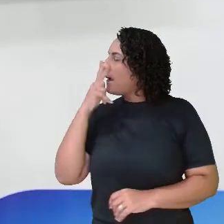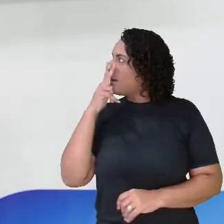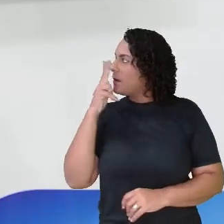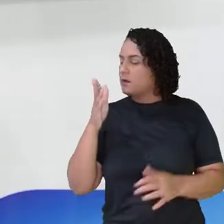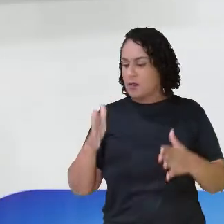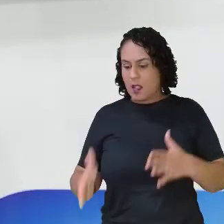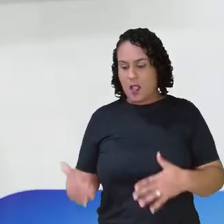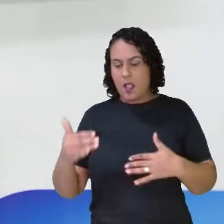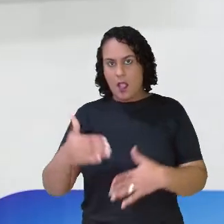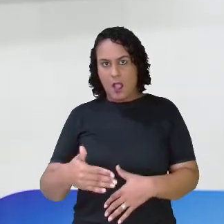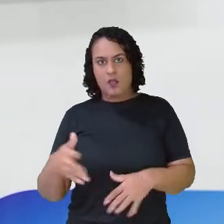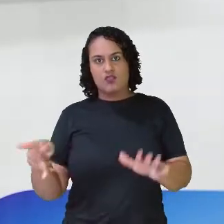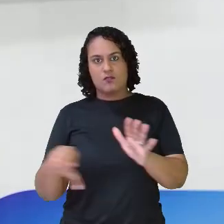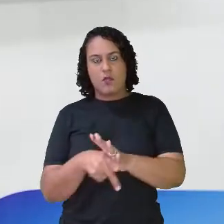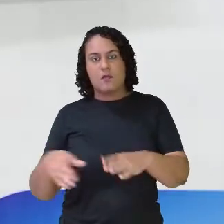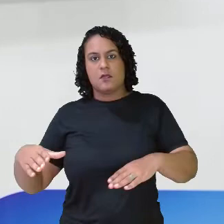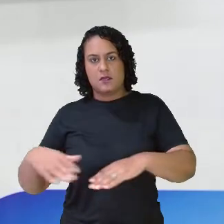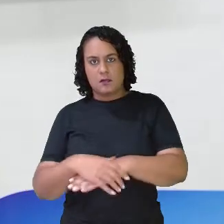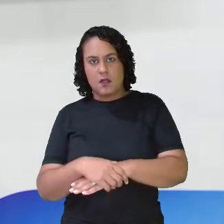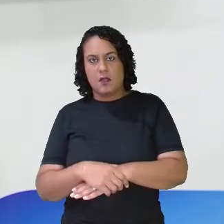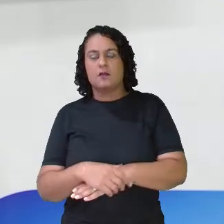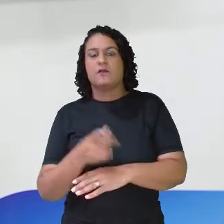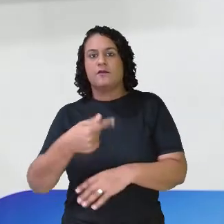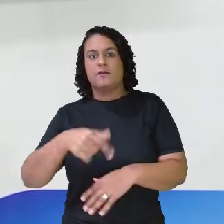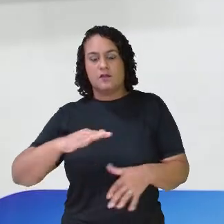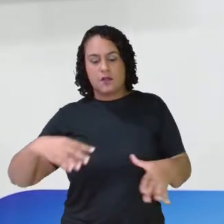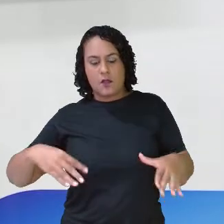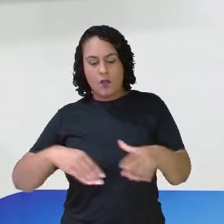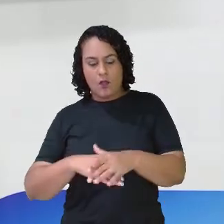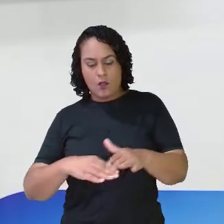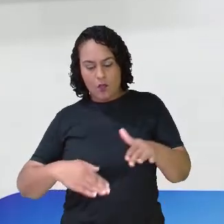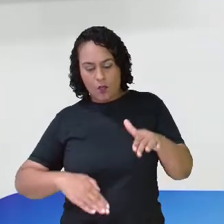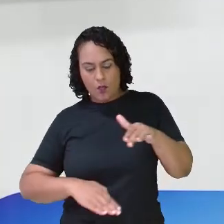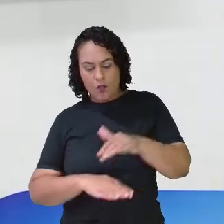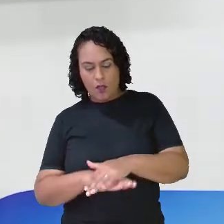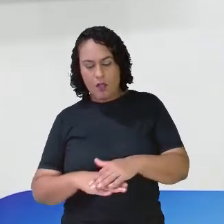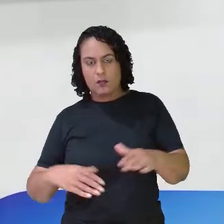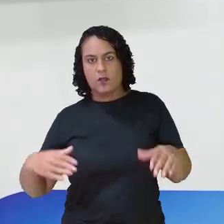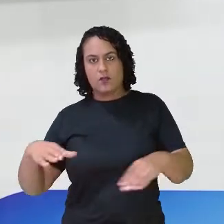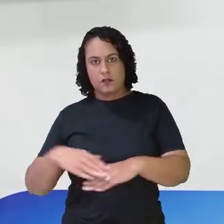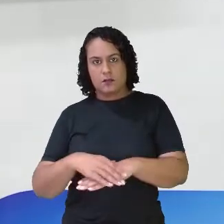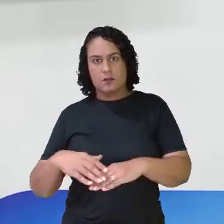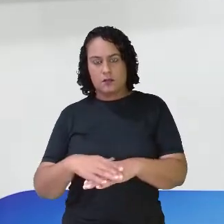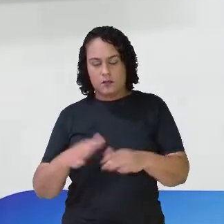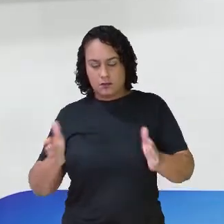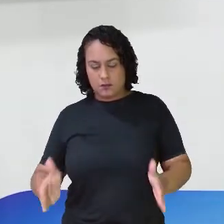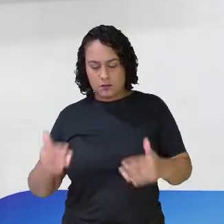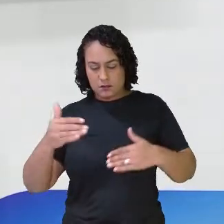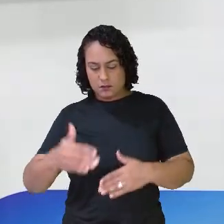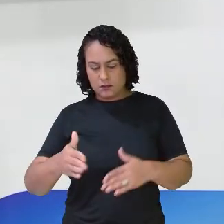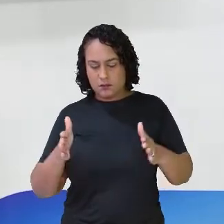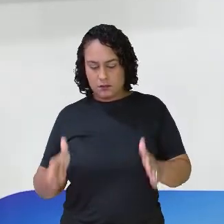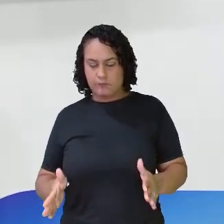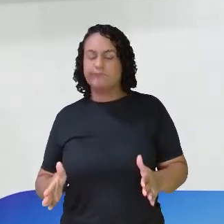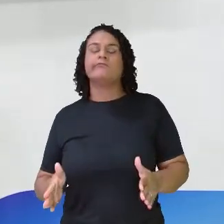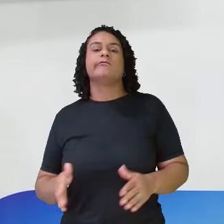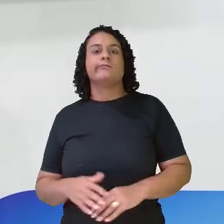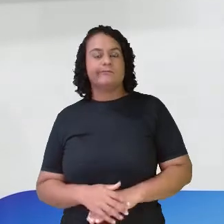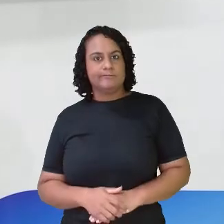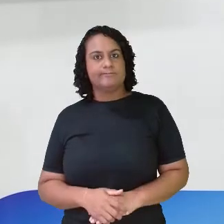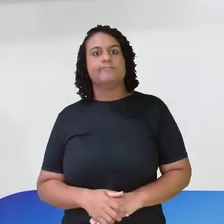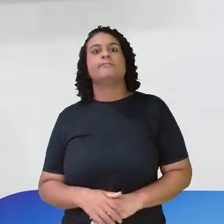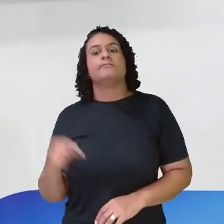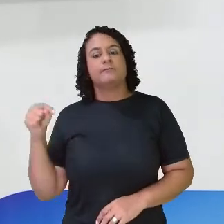de sapato que você guarda aquele seu sapato sensacional que você vai para a escola. Pois bem,